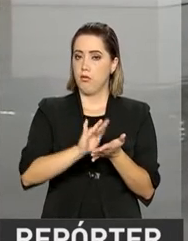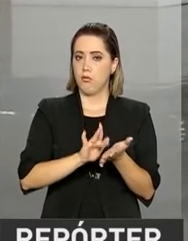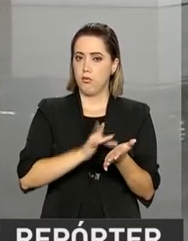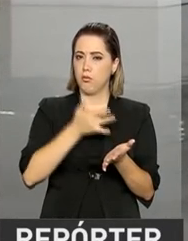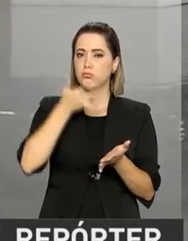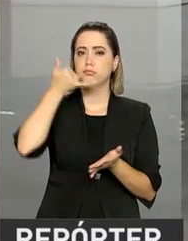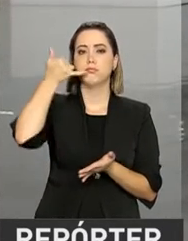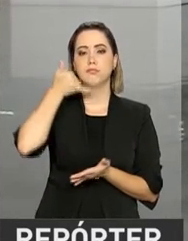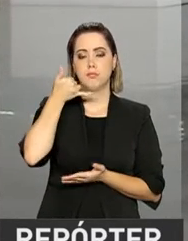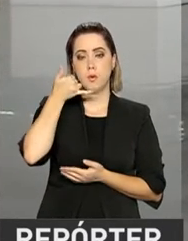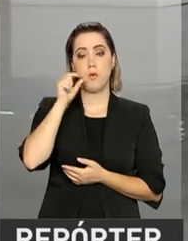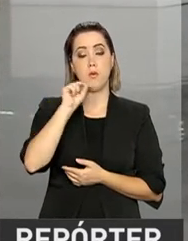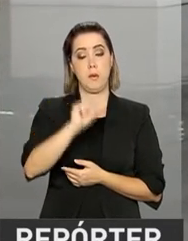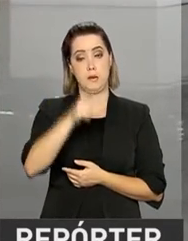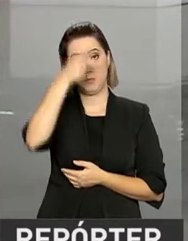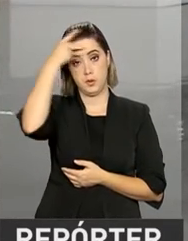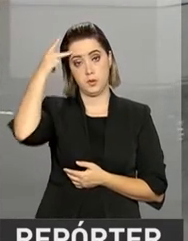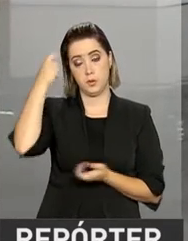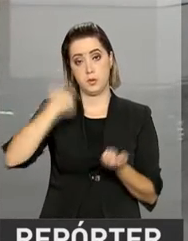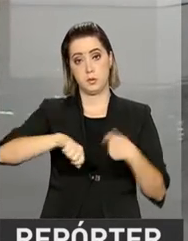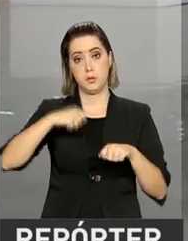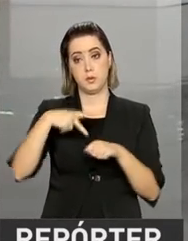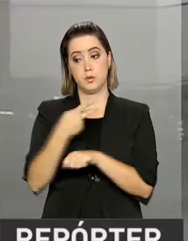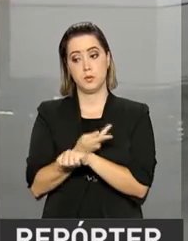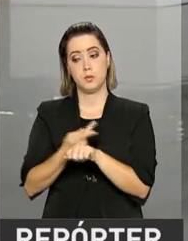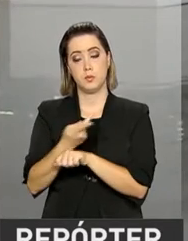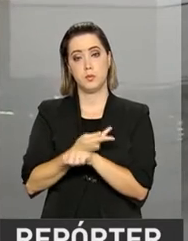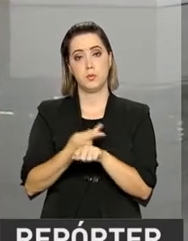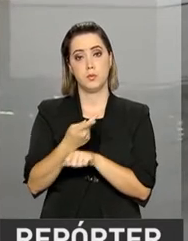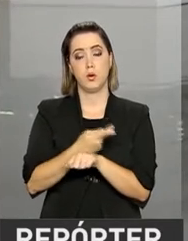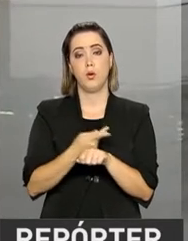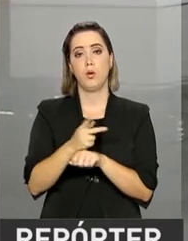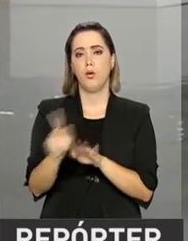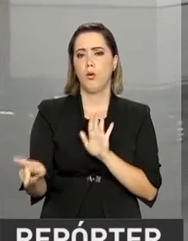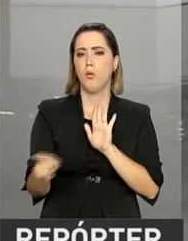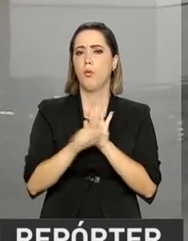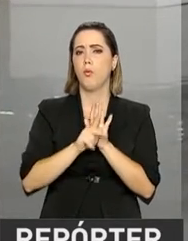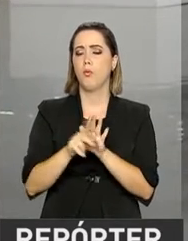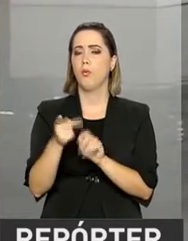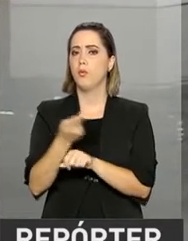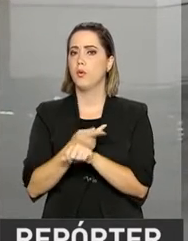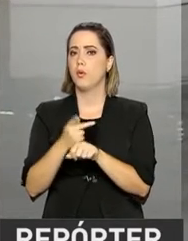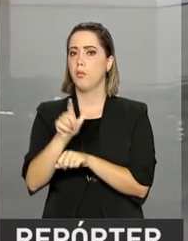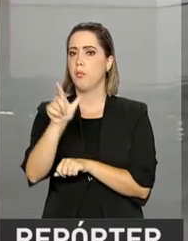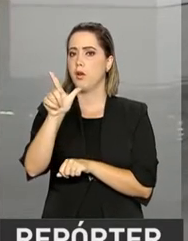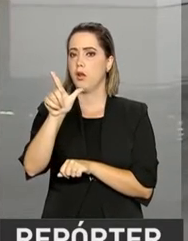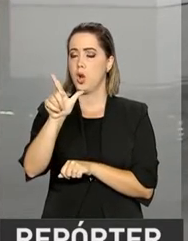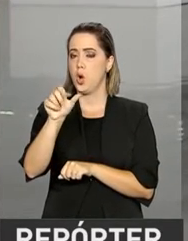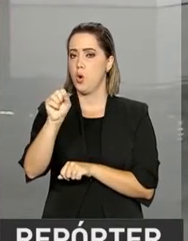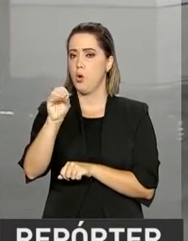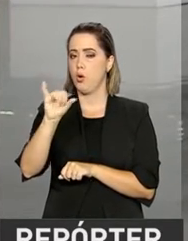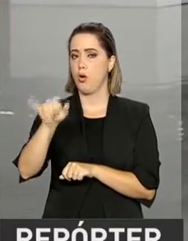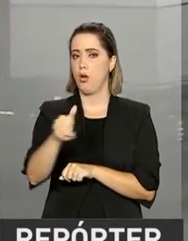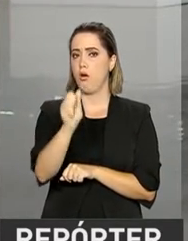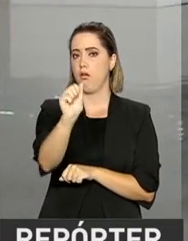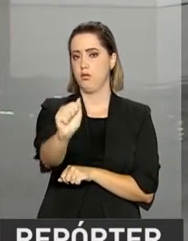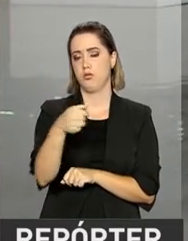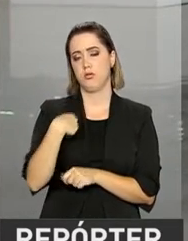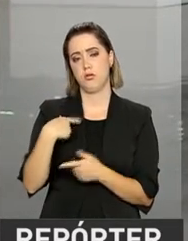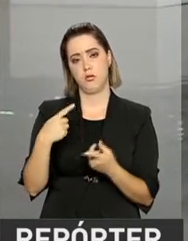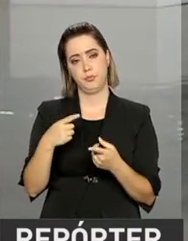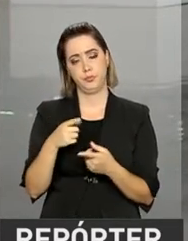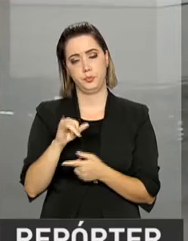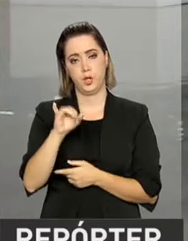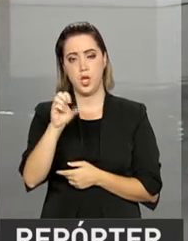smartphones os contribuintes devem buscar as lojas dos telefones celulares e sistemas esses telefones como o android eo